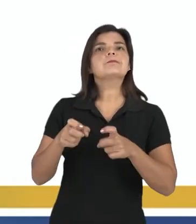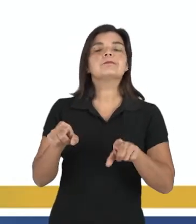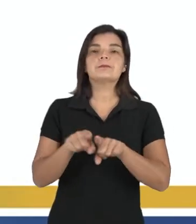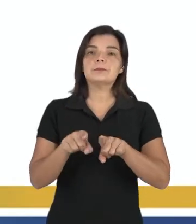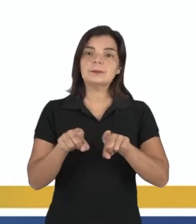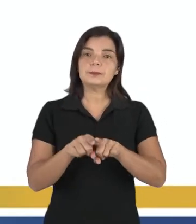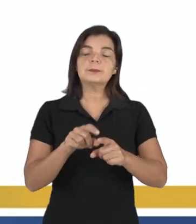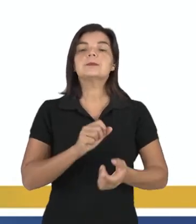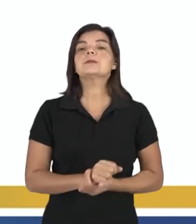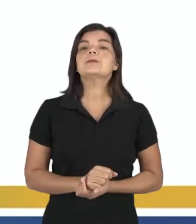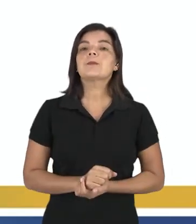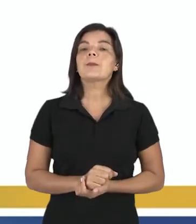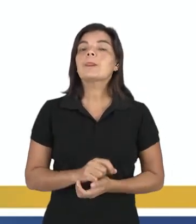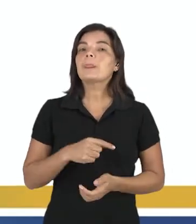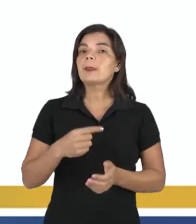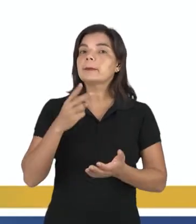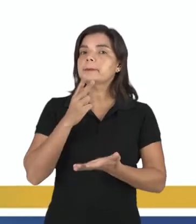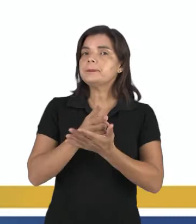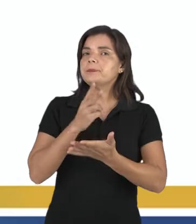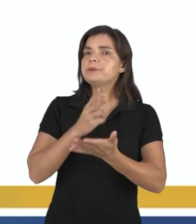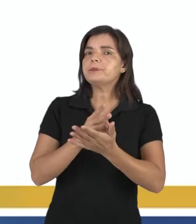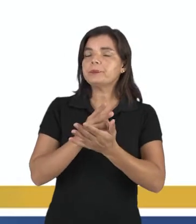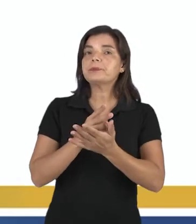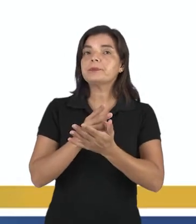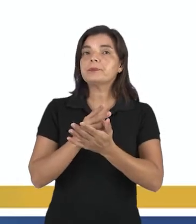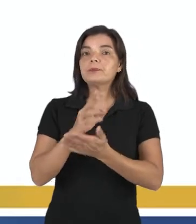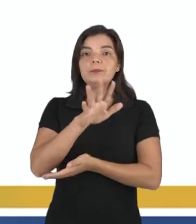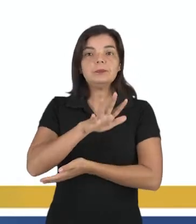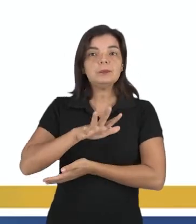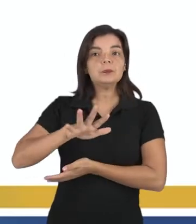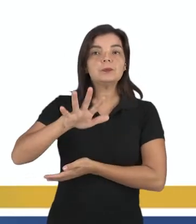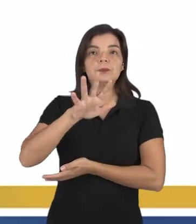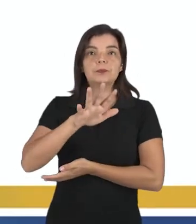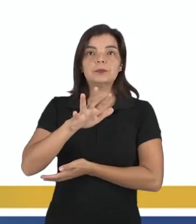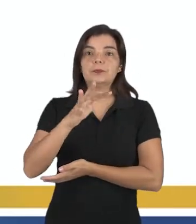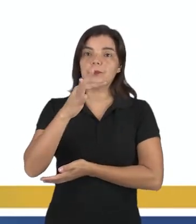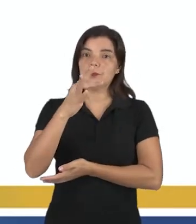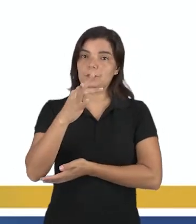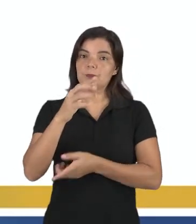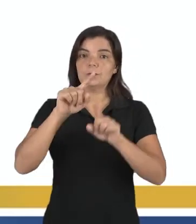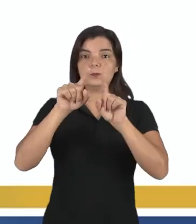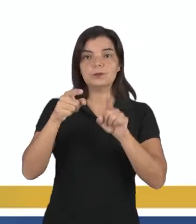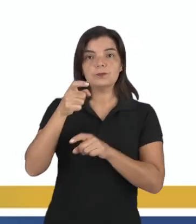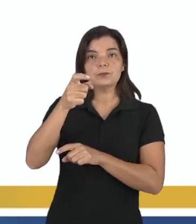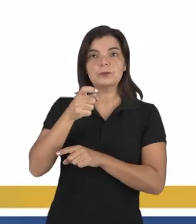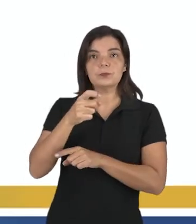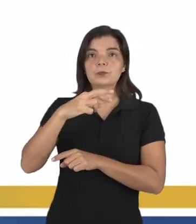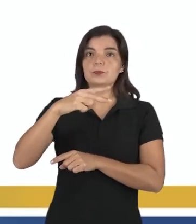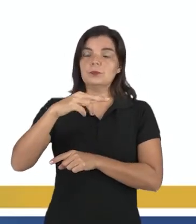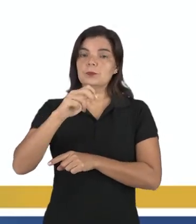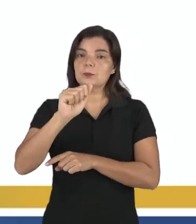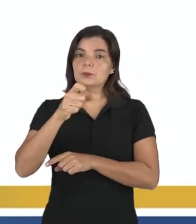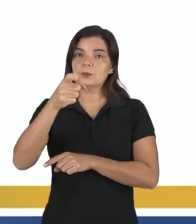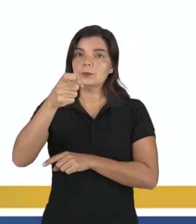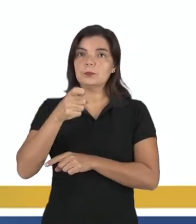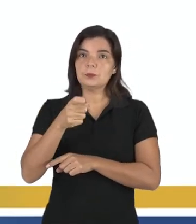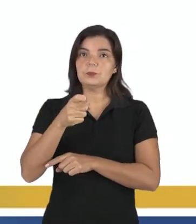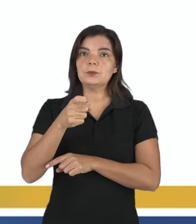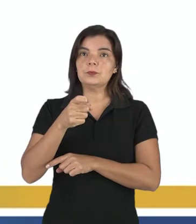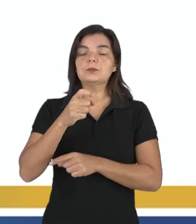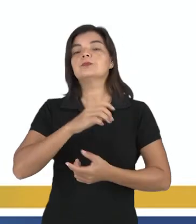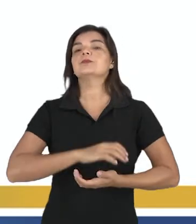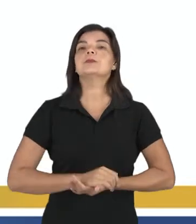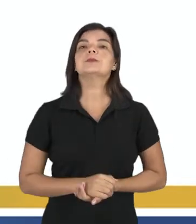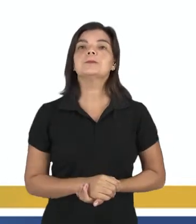a função linear ela tem uma generalização dada em f de x igual a